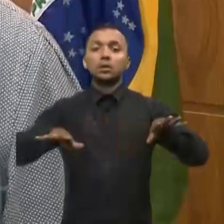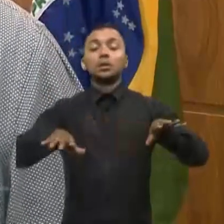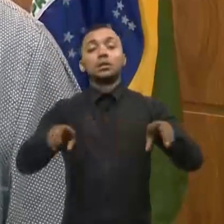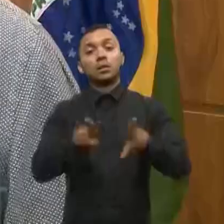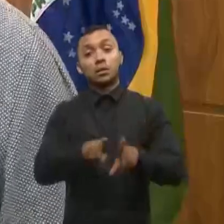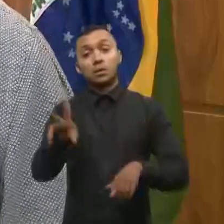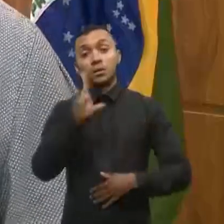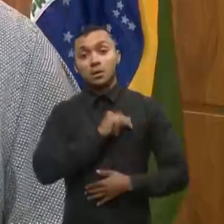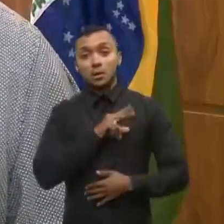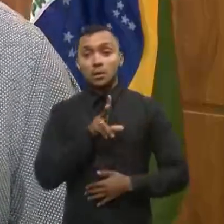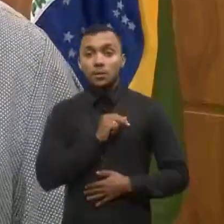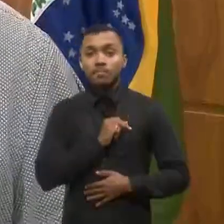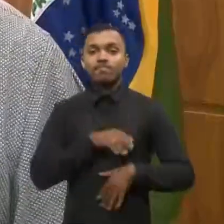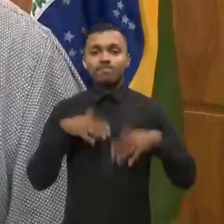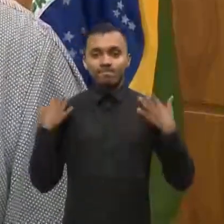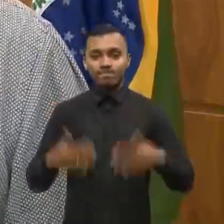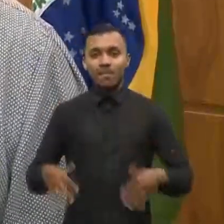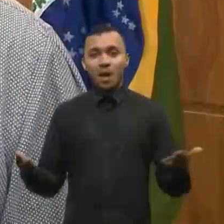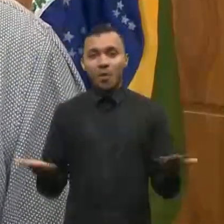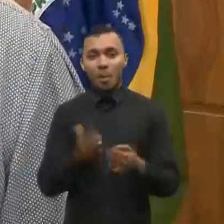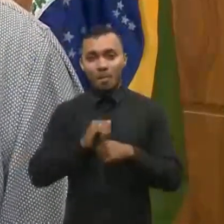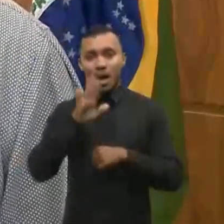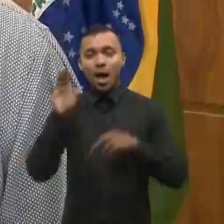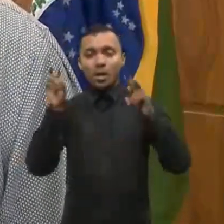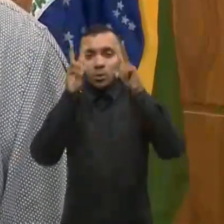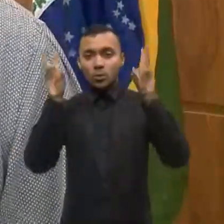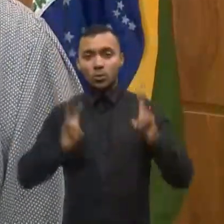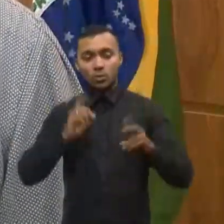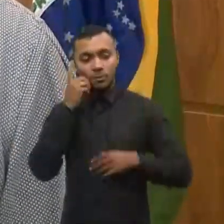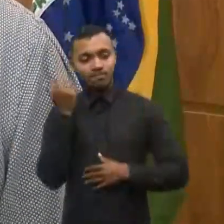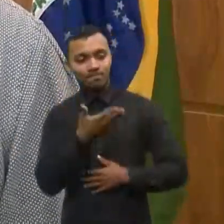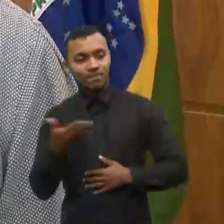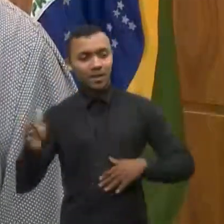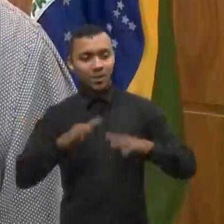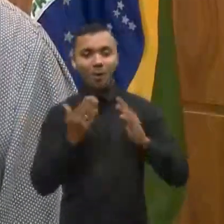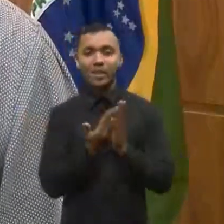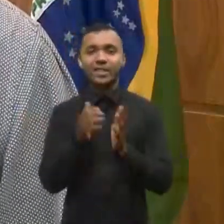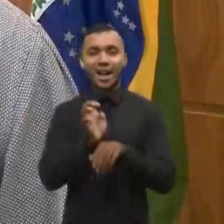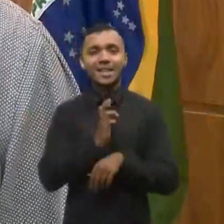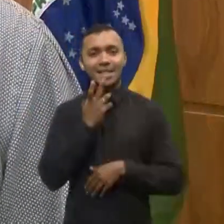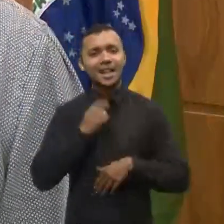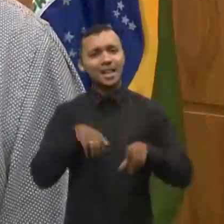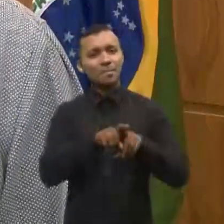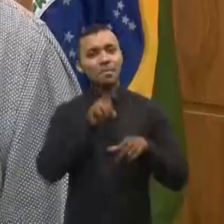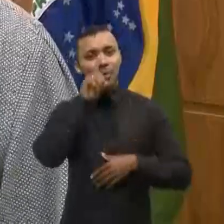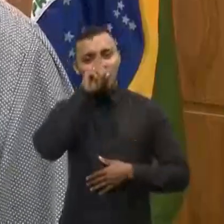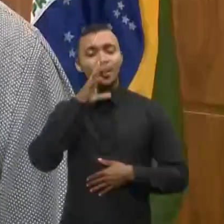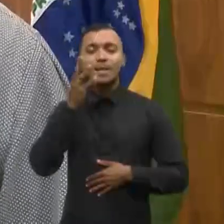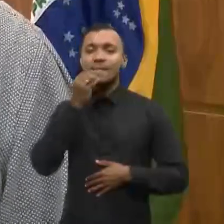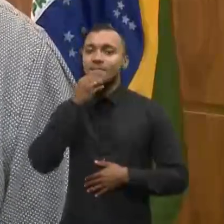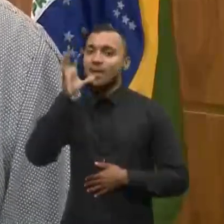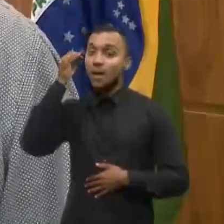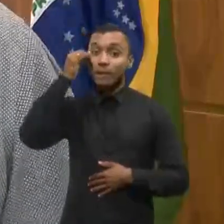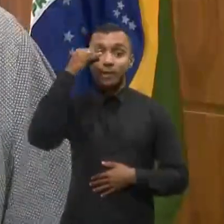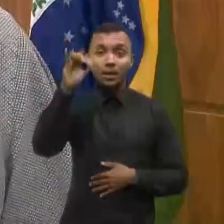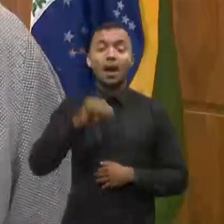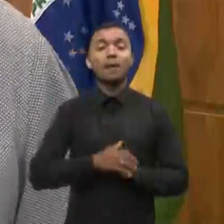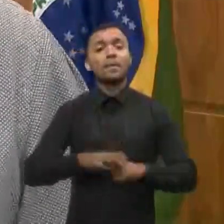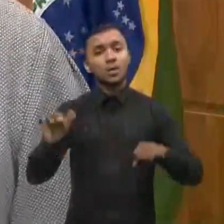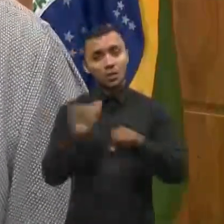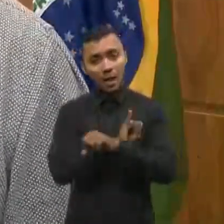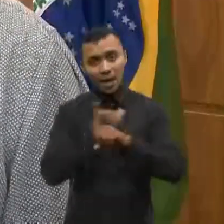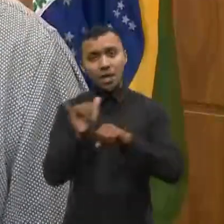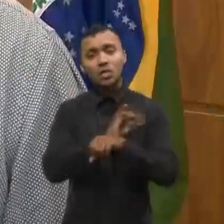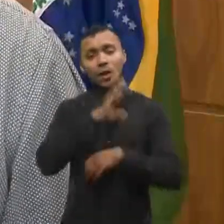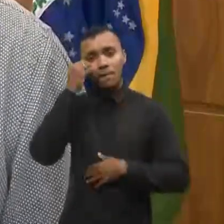assustadora, aumentando agora na questão das nossas escolas, e nós precisamos fazer algo. E esse algo, a meu ver, também tem um